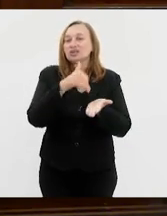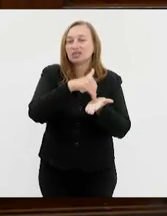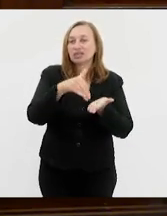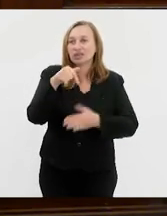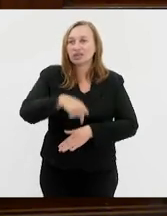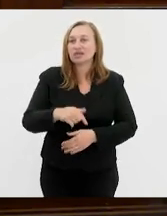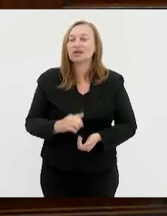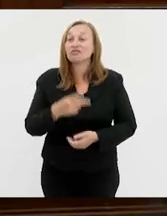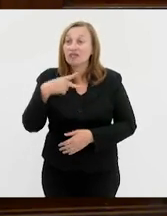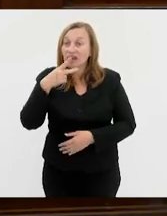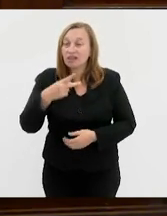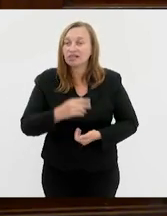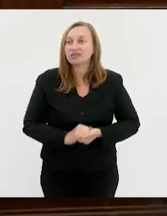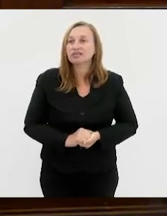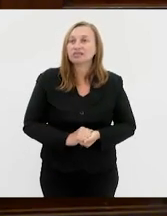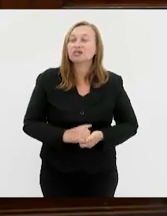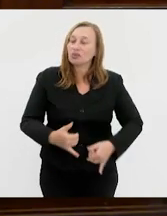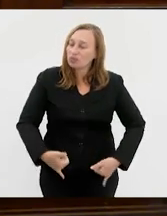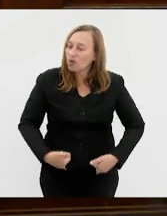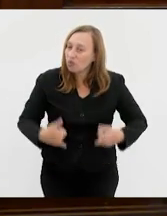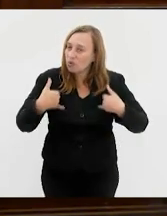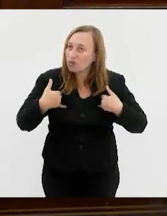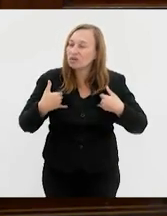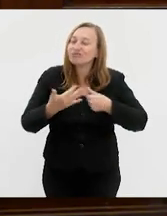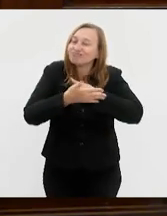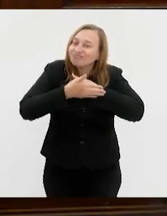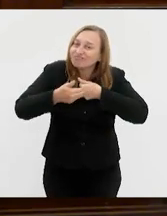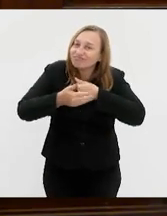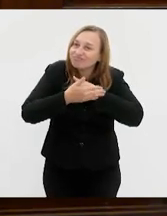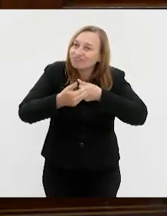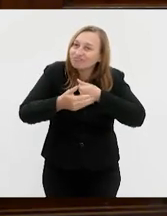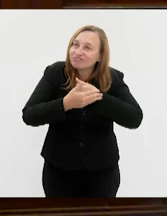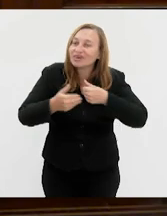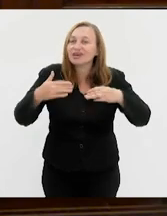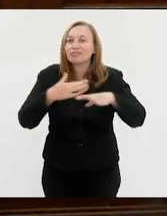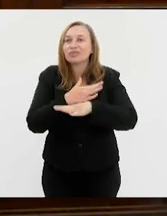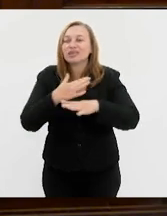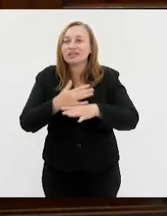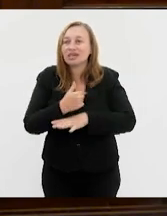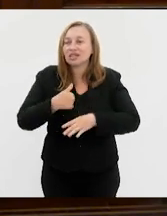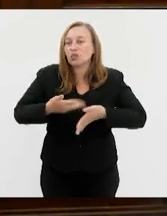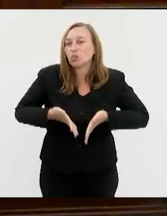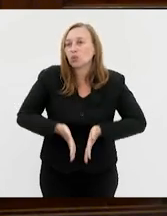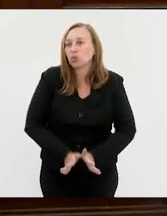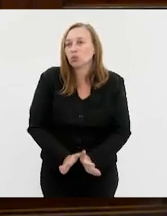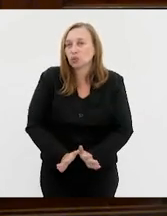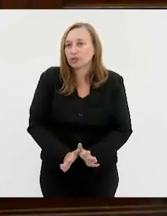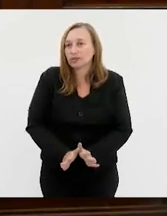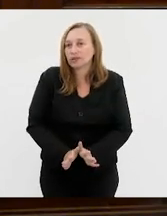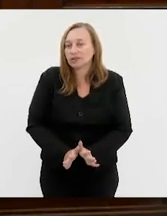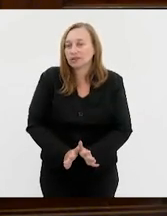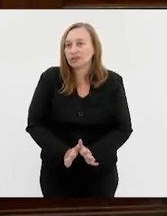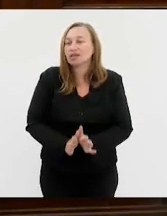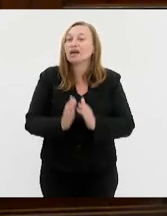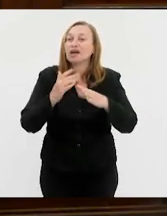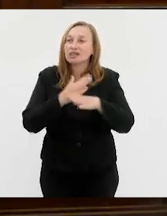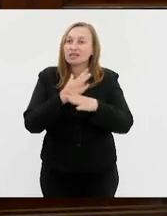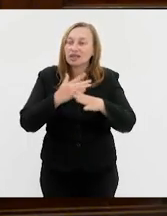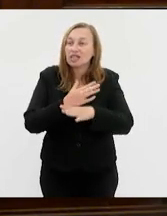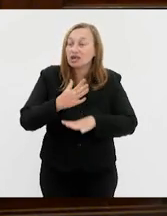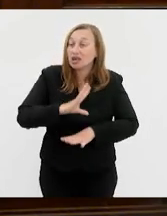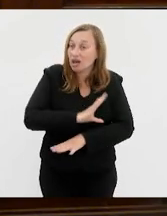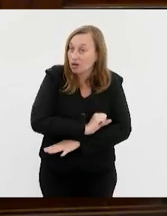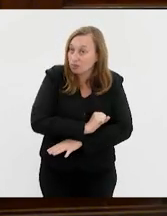dizer do meu orgulho, do meu carinho, pela cidade que eu nasci, da cidade que eu amo,